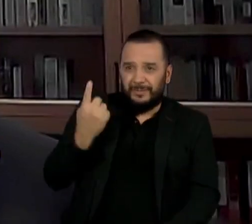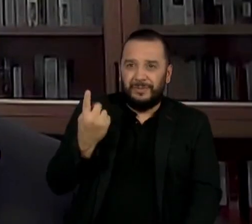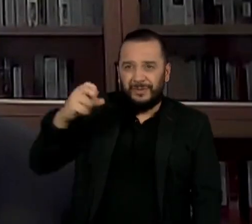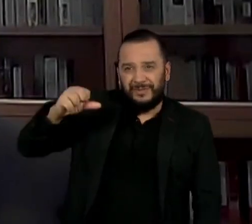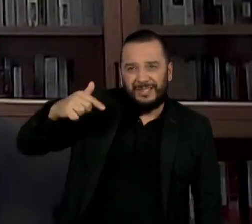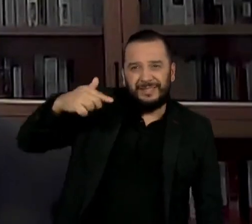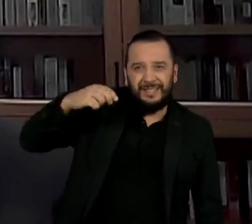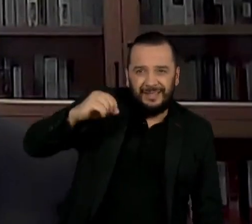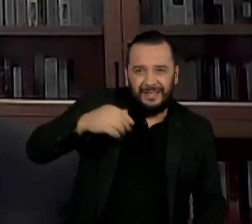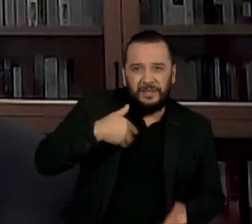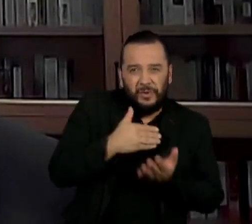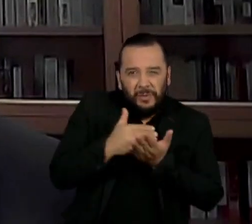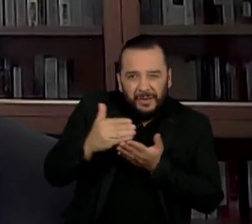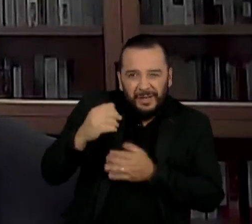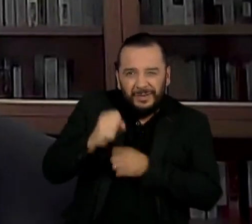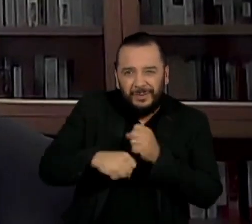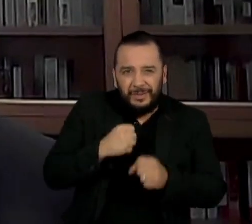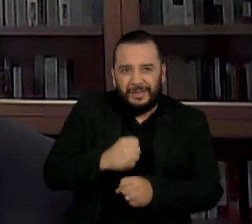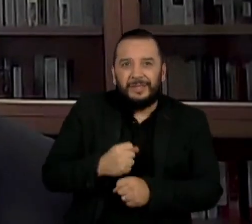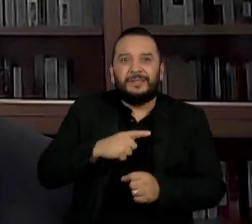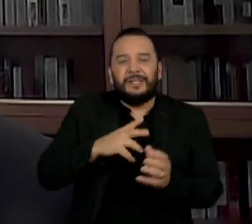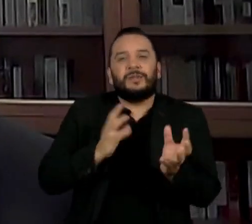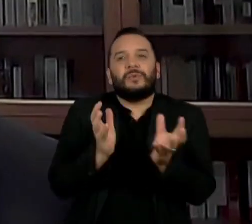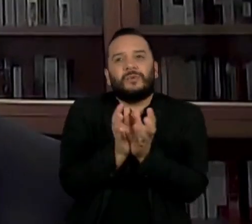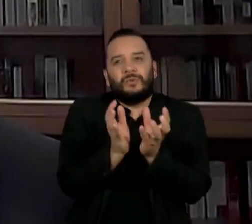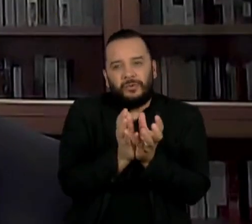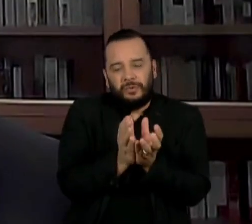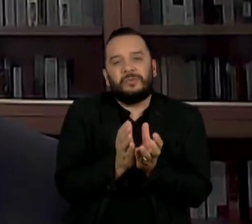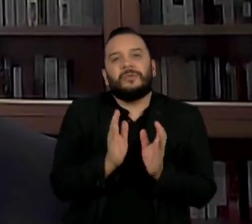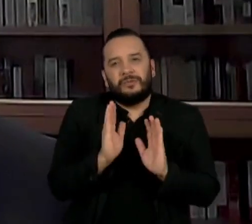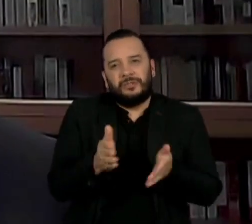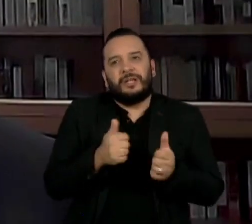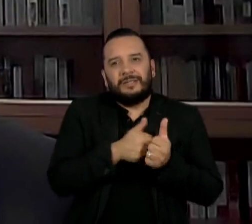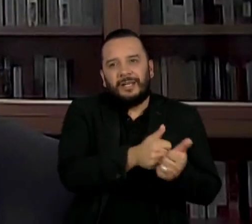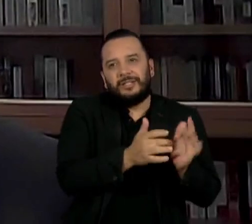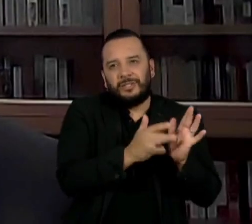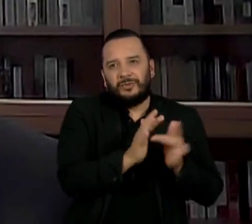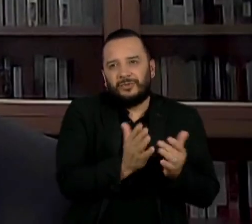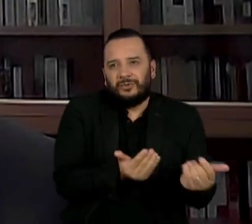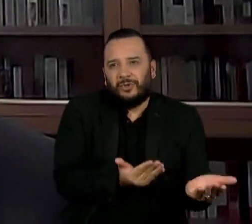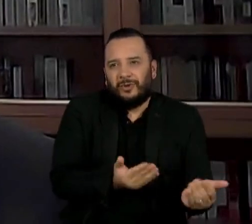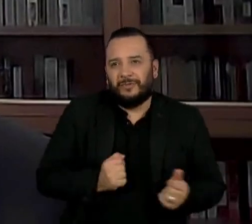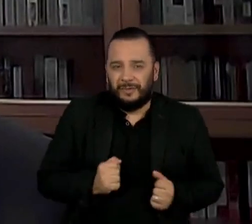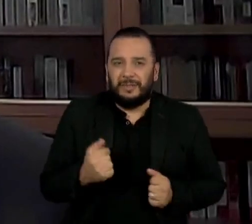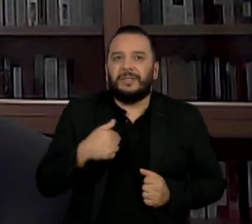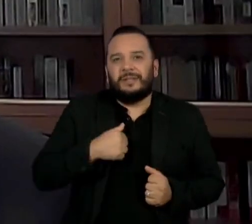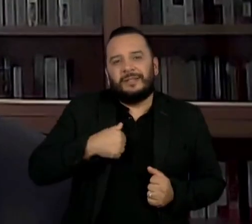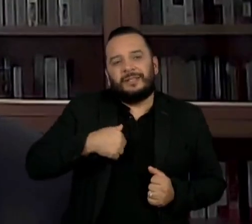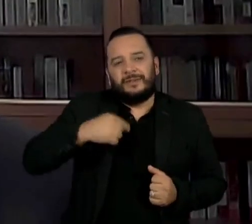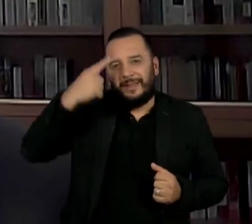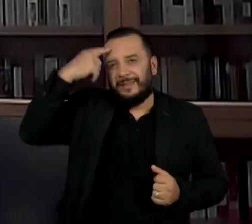em um grupo de cristiano, eu encontro todas essas